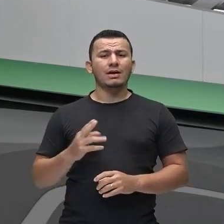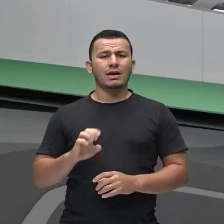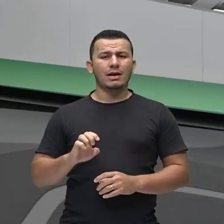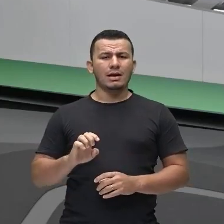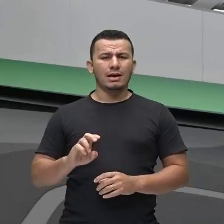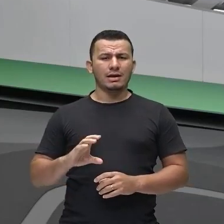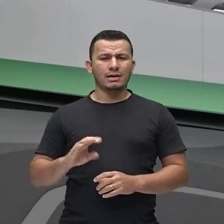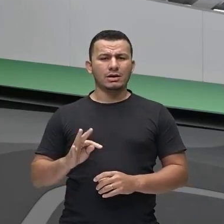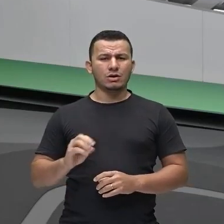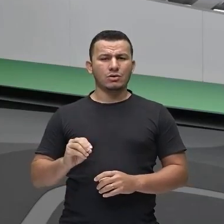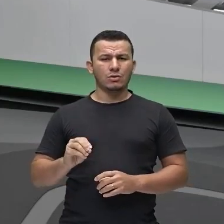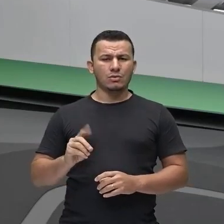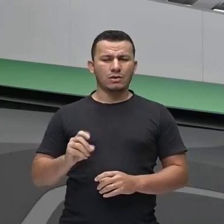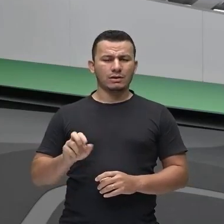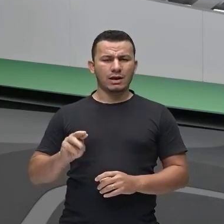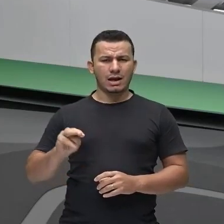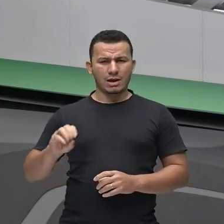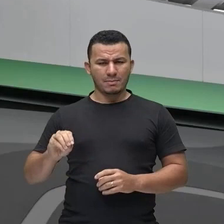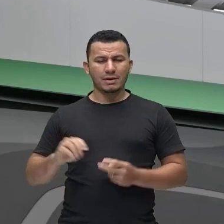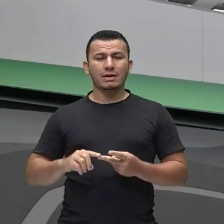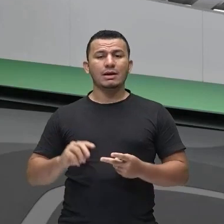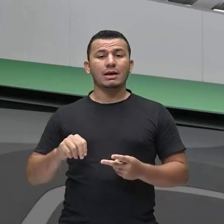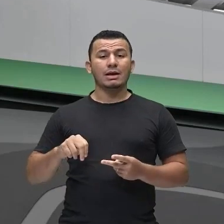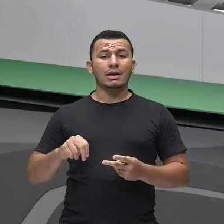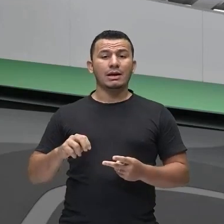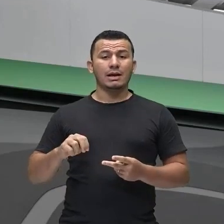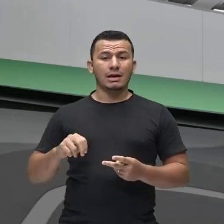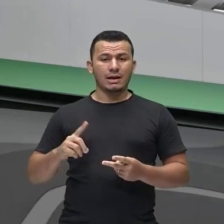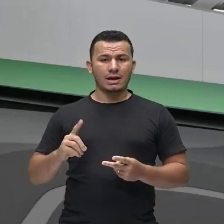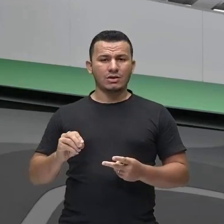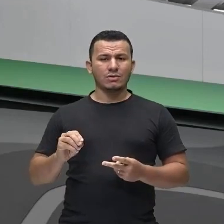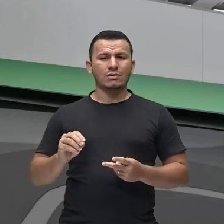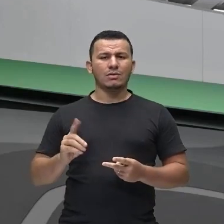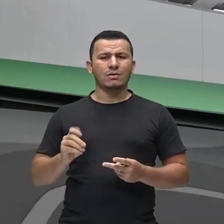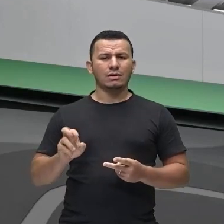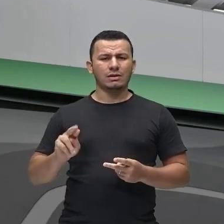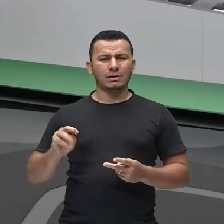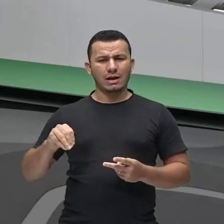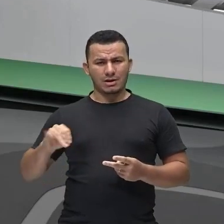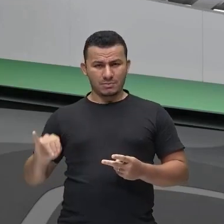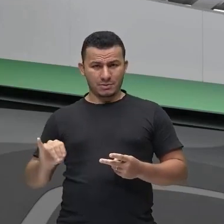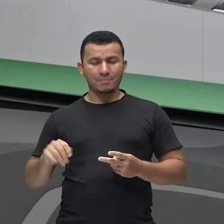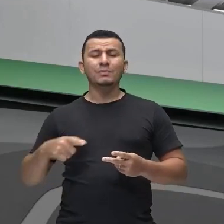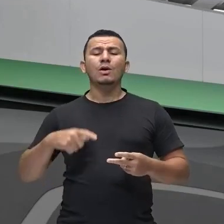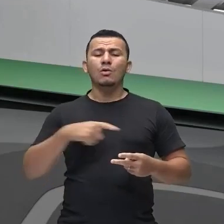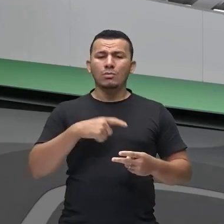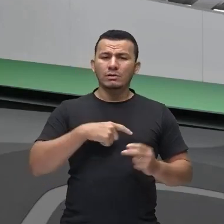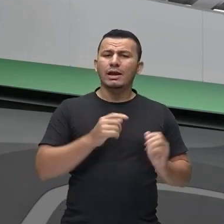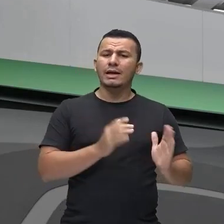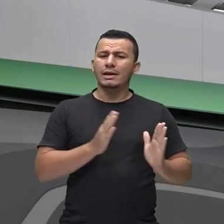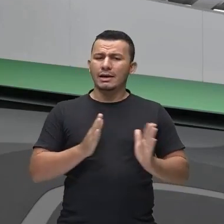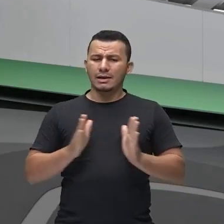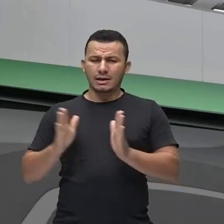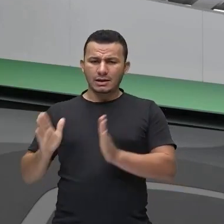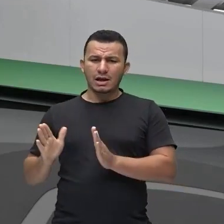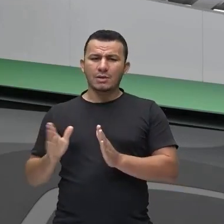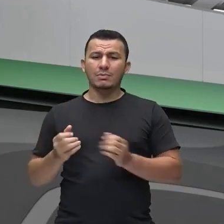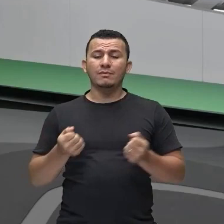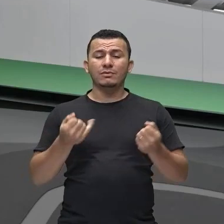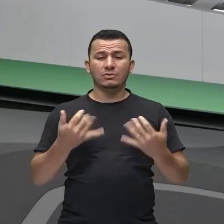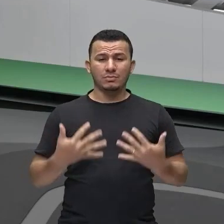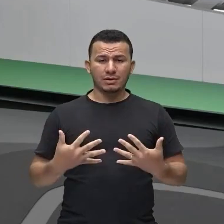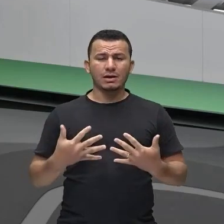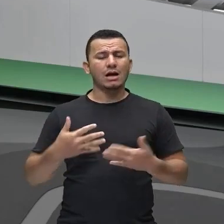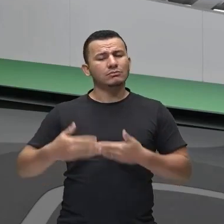endoderme, e a gente vai falar mais agora sobre cada etapa, com